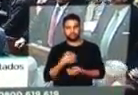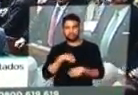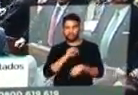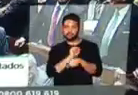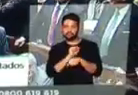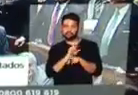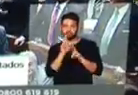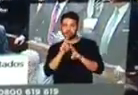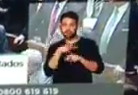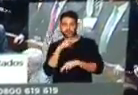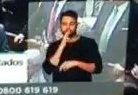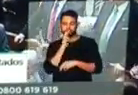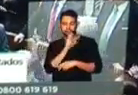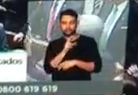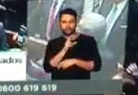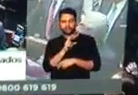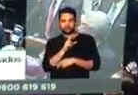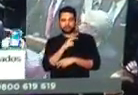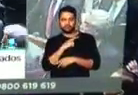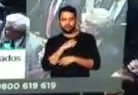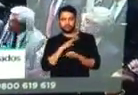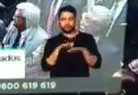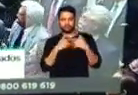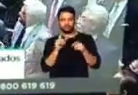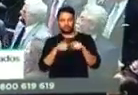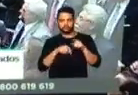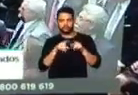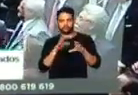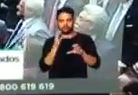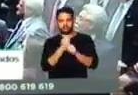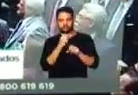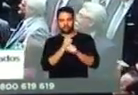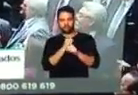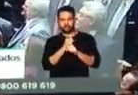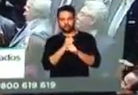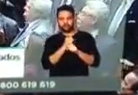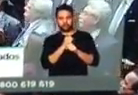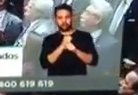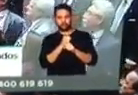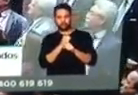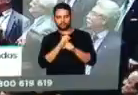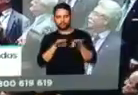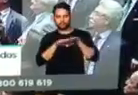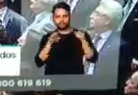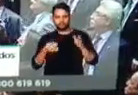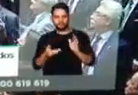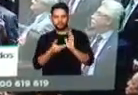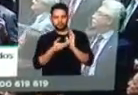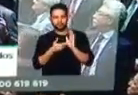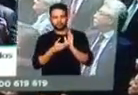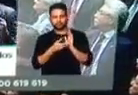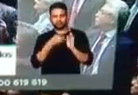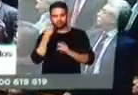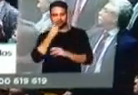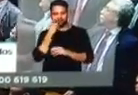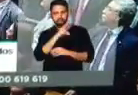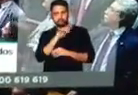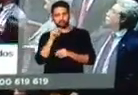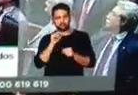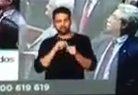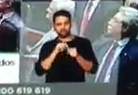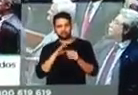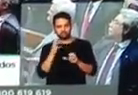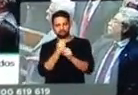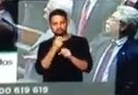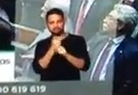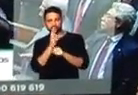gente está esperando o resultado apenas aqui quando os equipamentos eletrônicos da mesa da Câmara dos Deputados vão